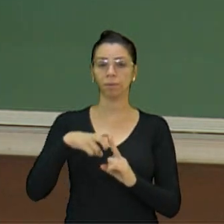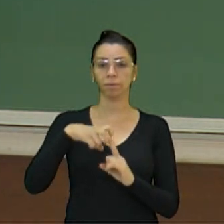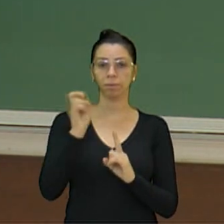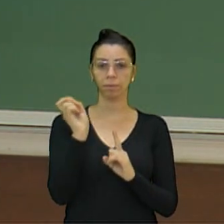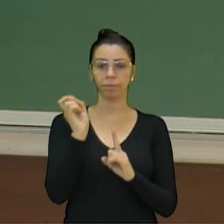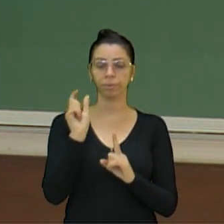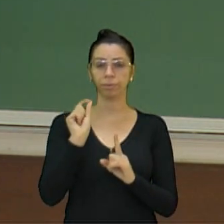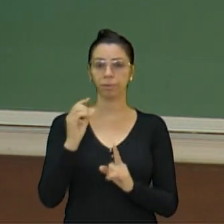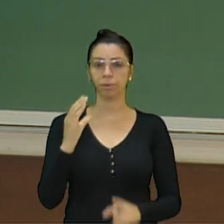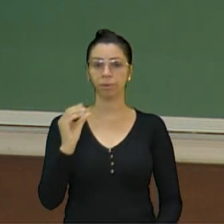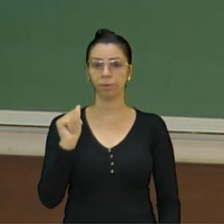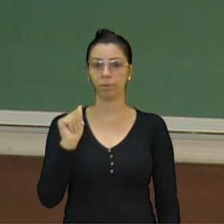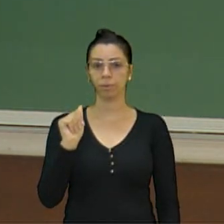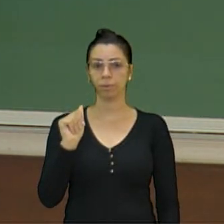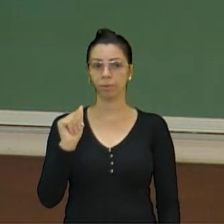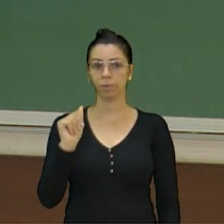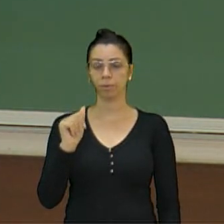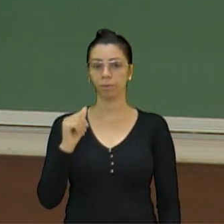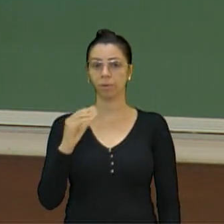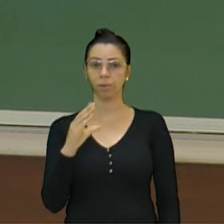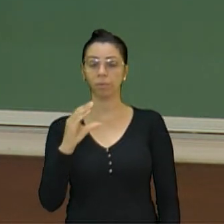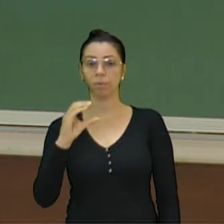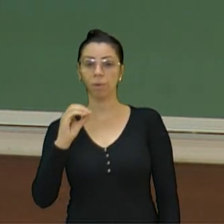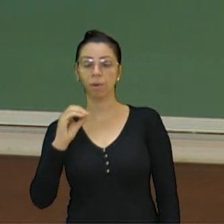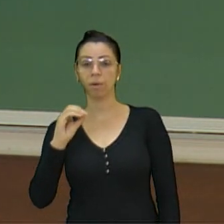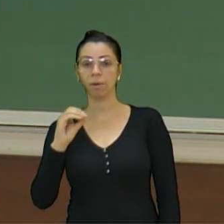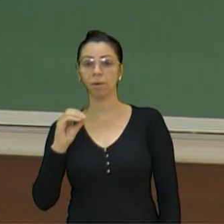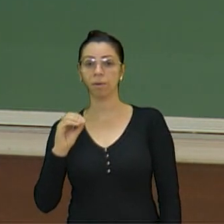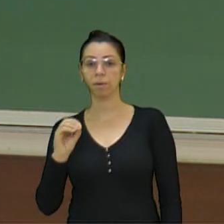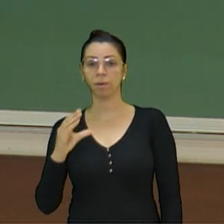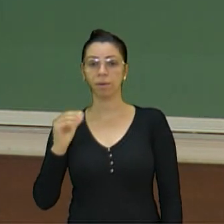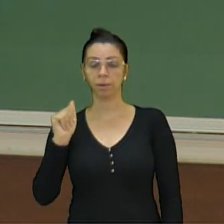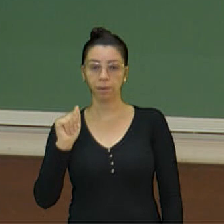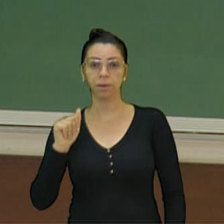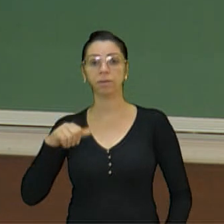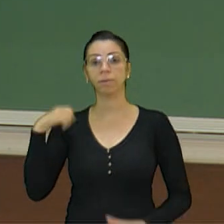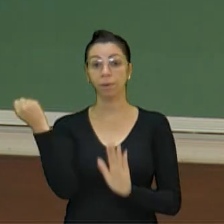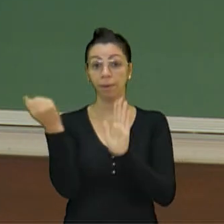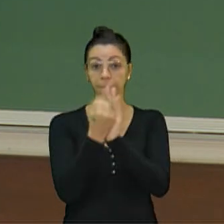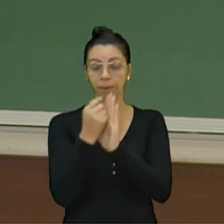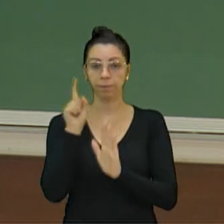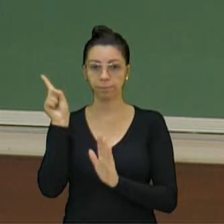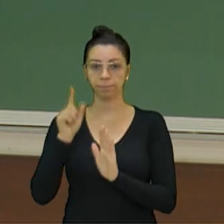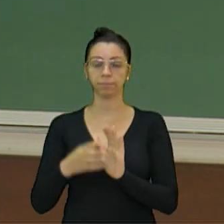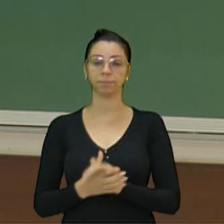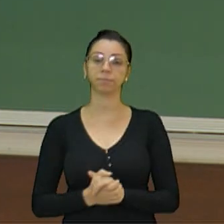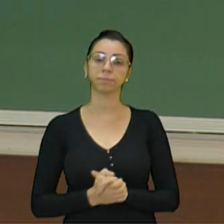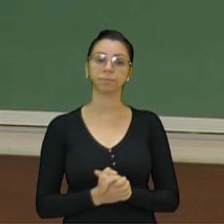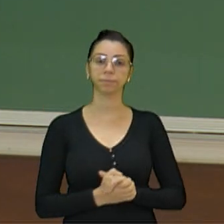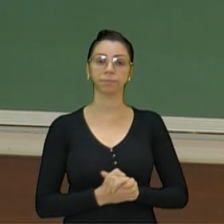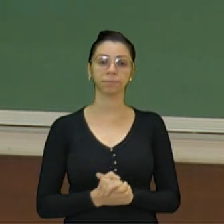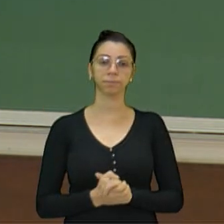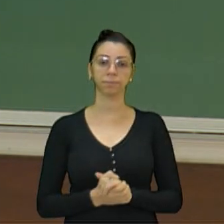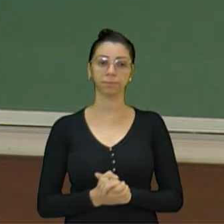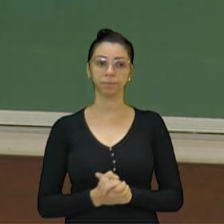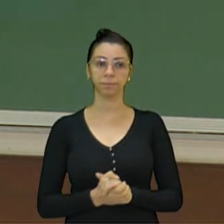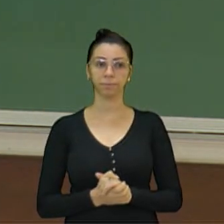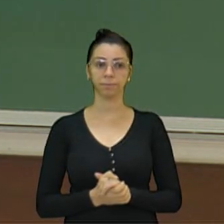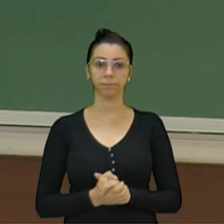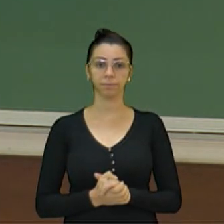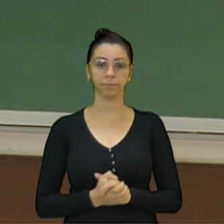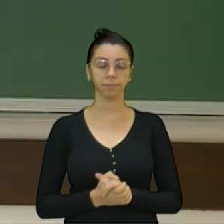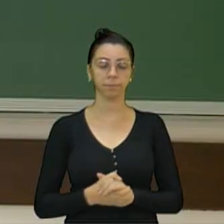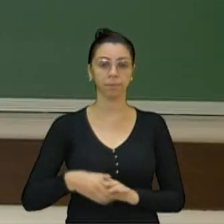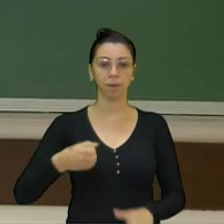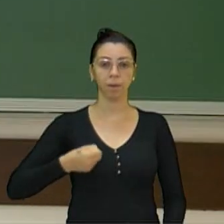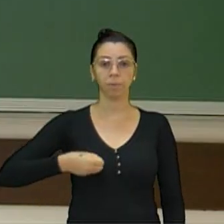aqui, Coke, que está justamente o símbolo da Coca-Cola. Beleza? Vamos seguir. 3 and 4, número